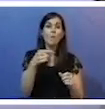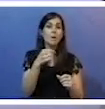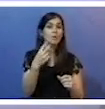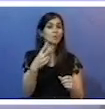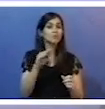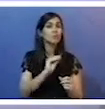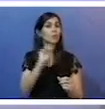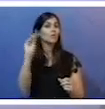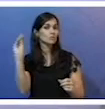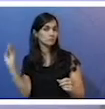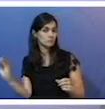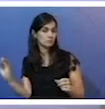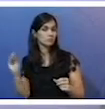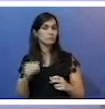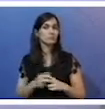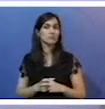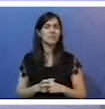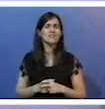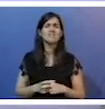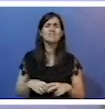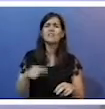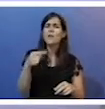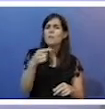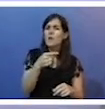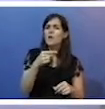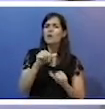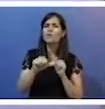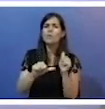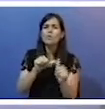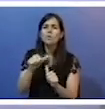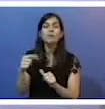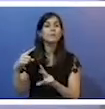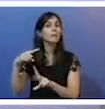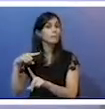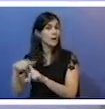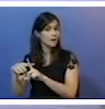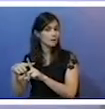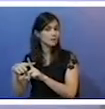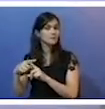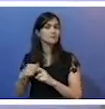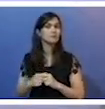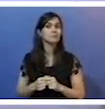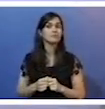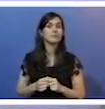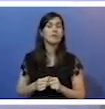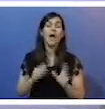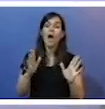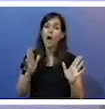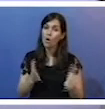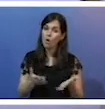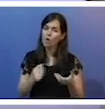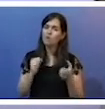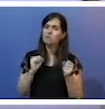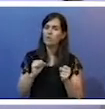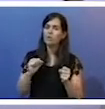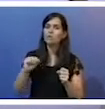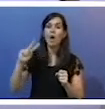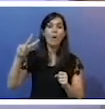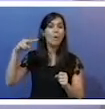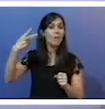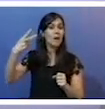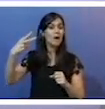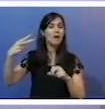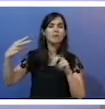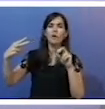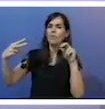só de igual como era uma conta de menos como a conta demais vou levar agora eu posso levar os dois lados ao